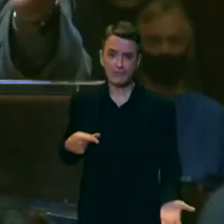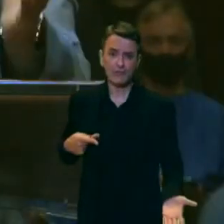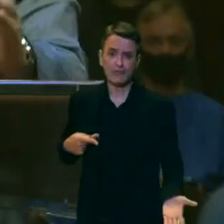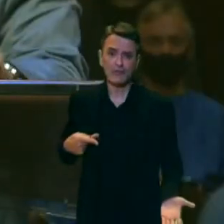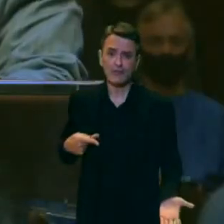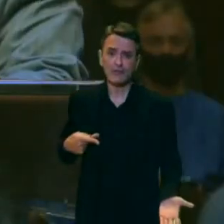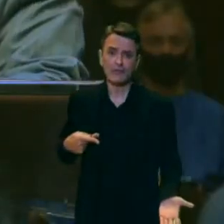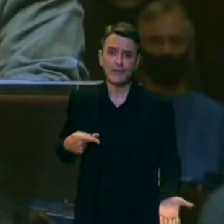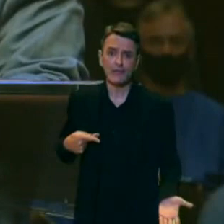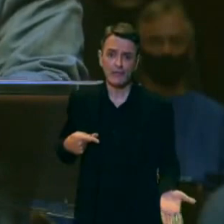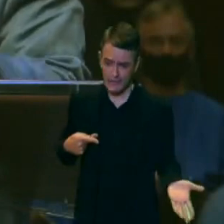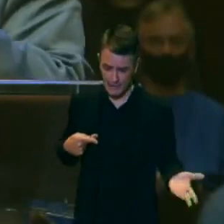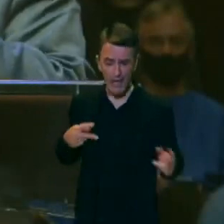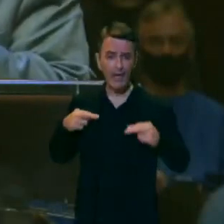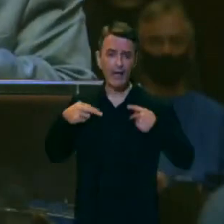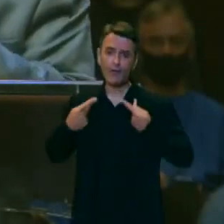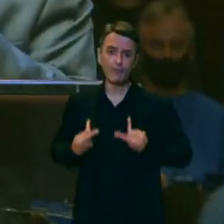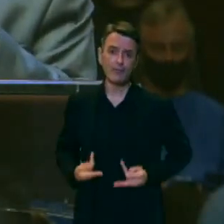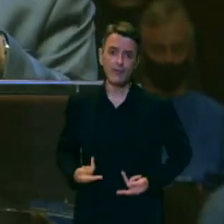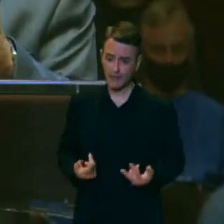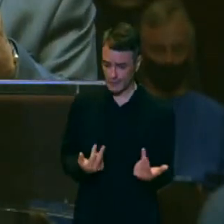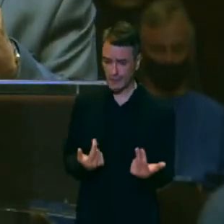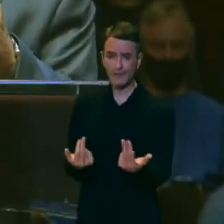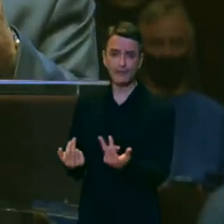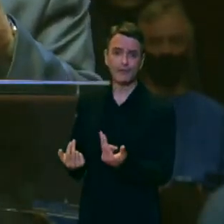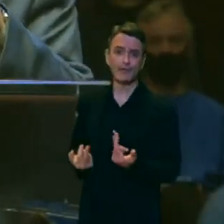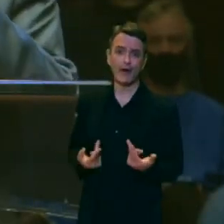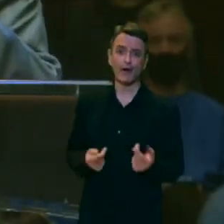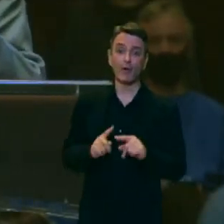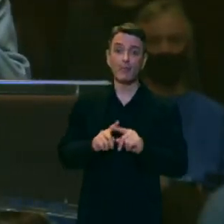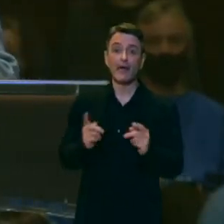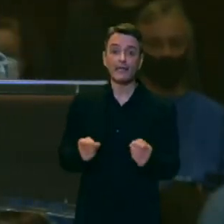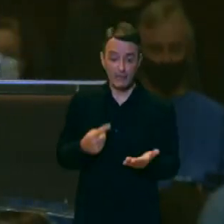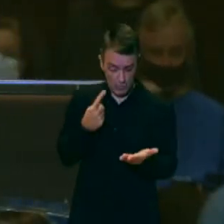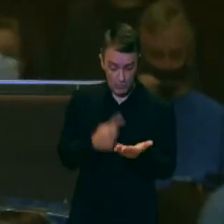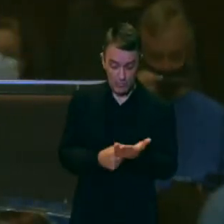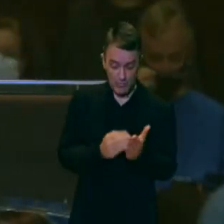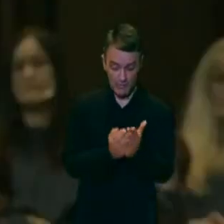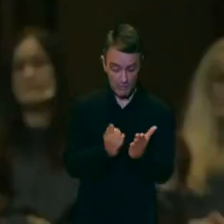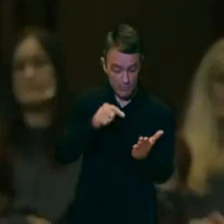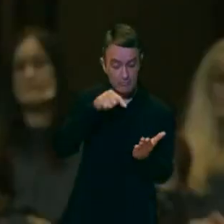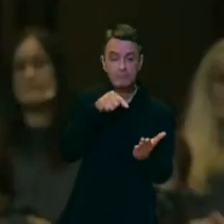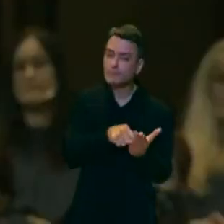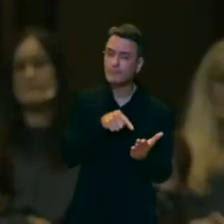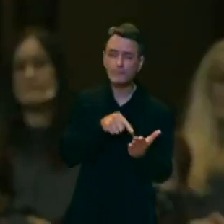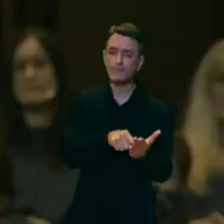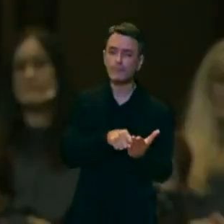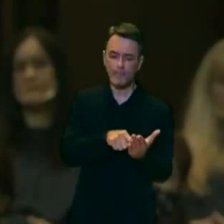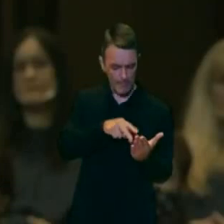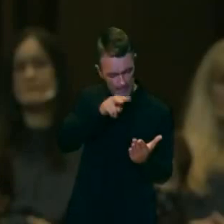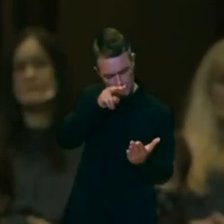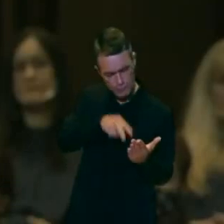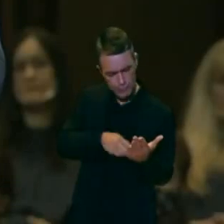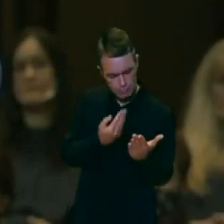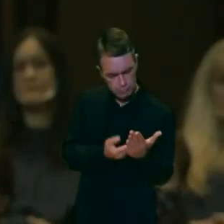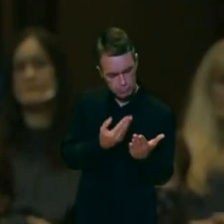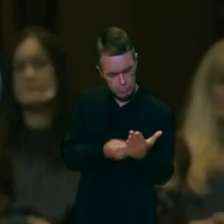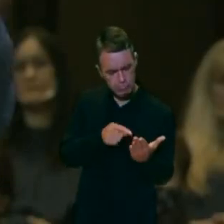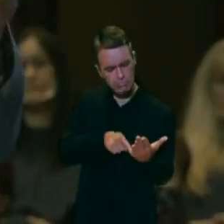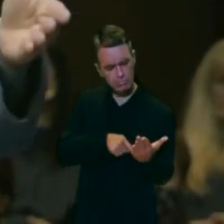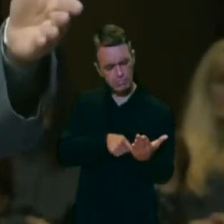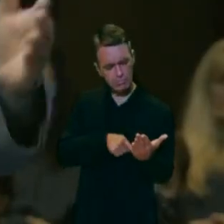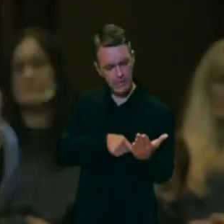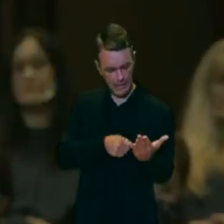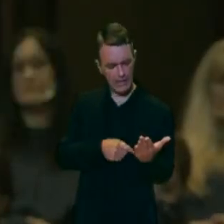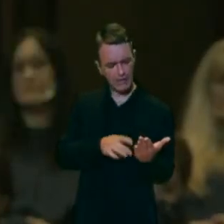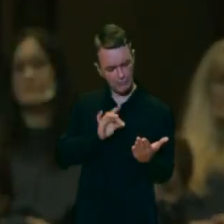outro, é homem. Mas você tem que ter um compromisso com a palavra de Deus, checar na palavra o que está sendo dito. É